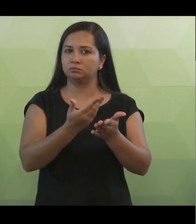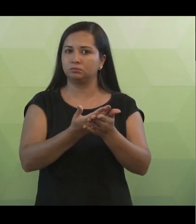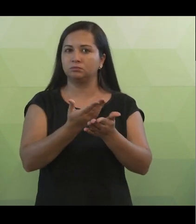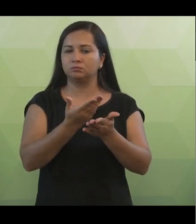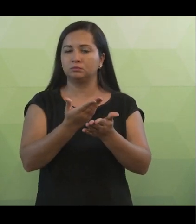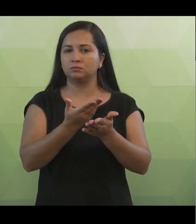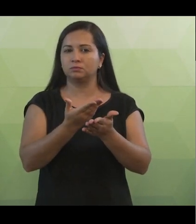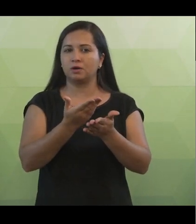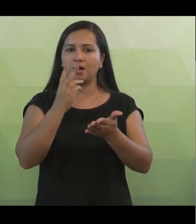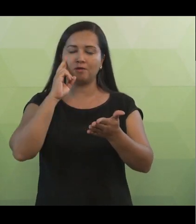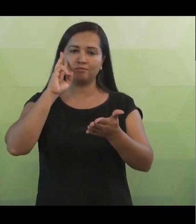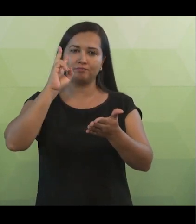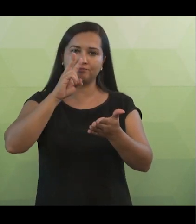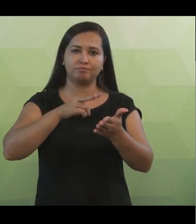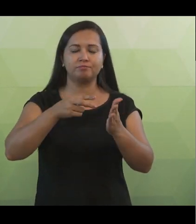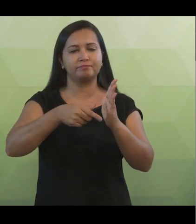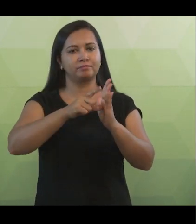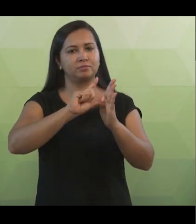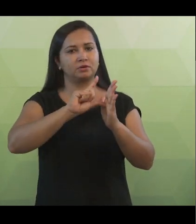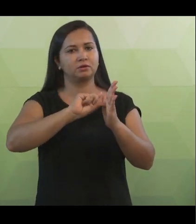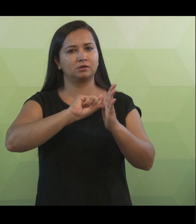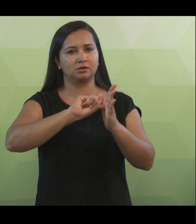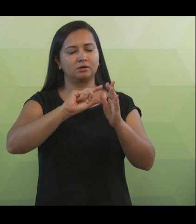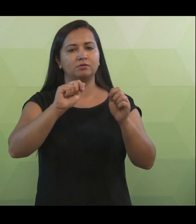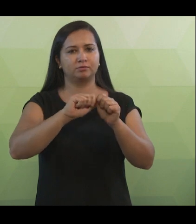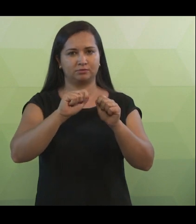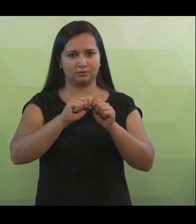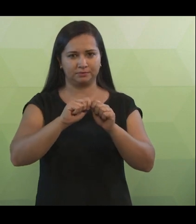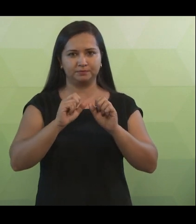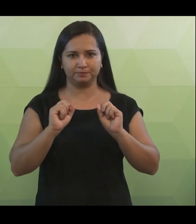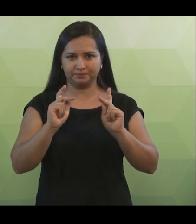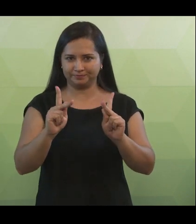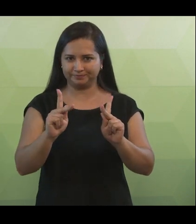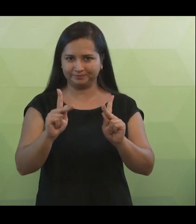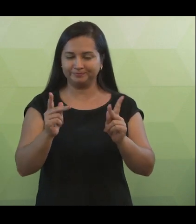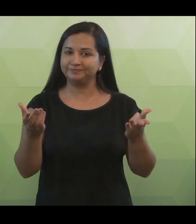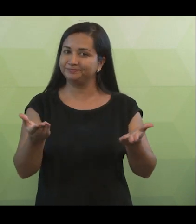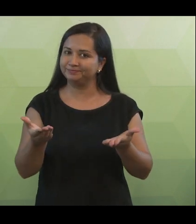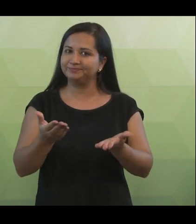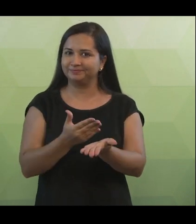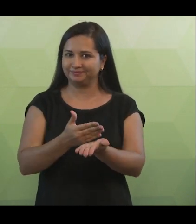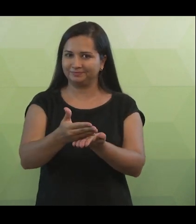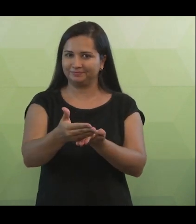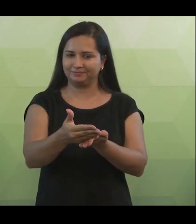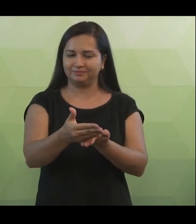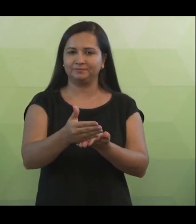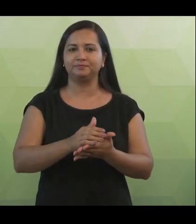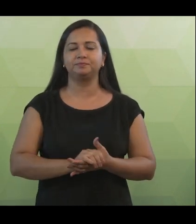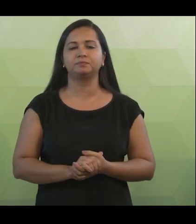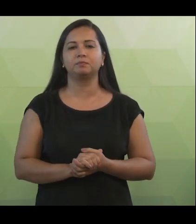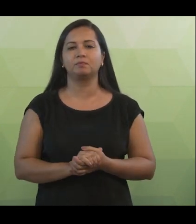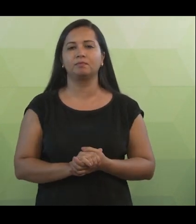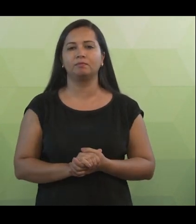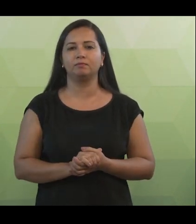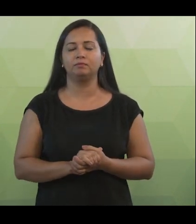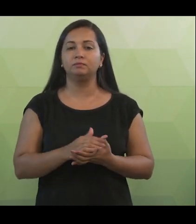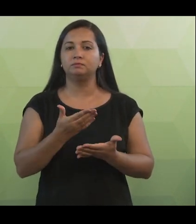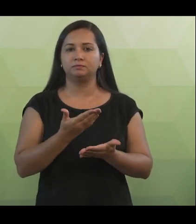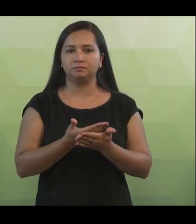anteriores, ok? Então vamos trabalhar? Na aula anterior, nós criamos a função